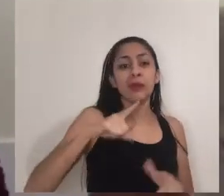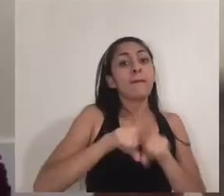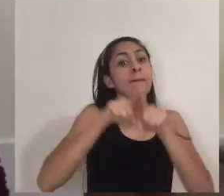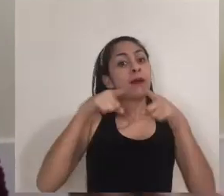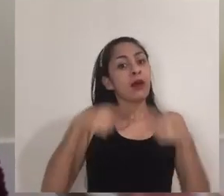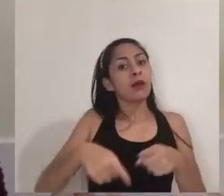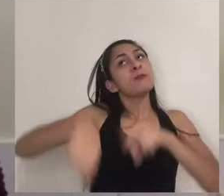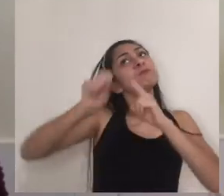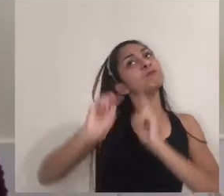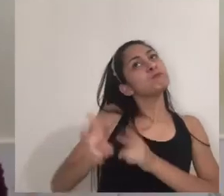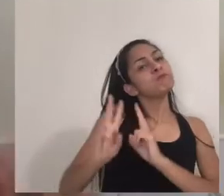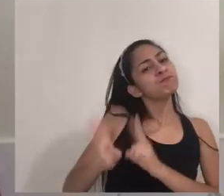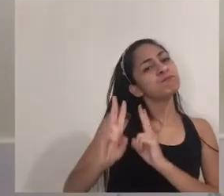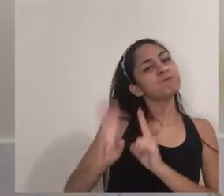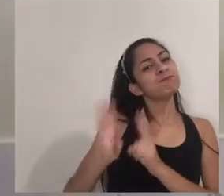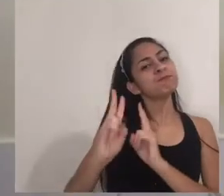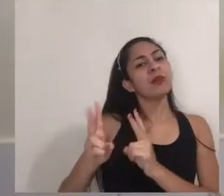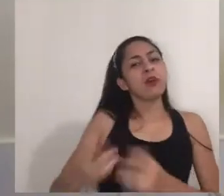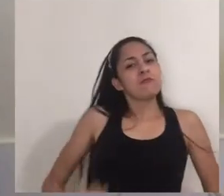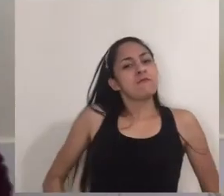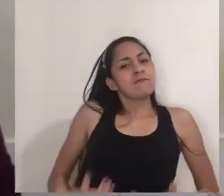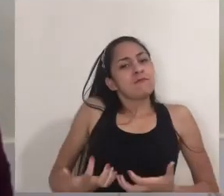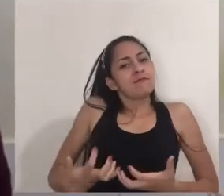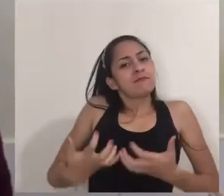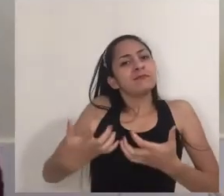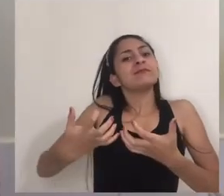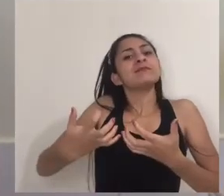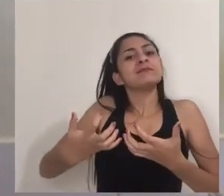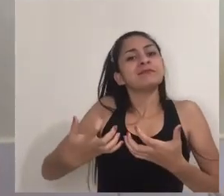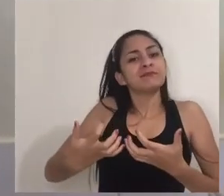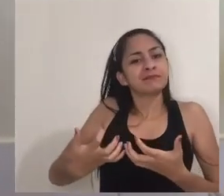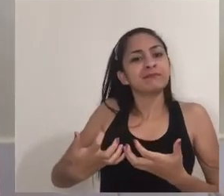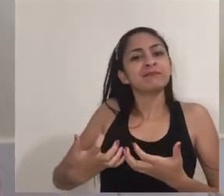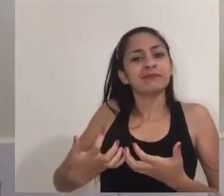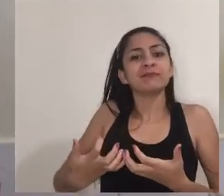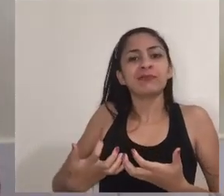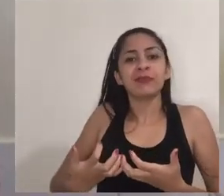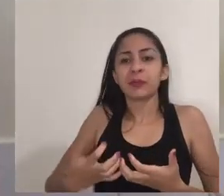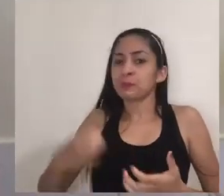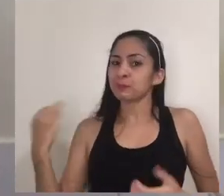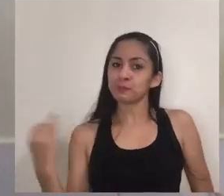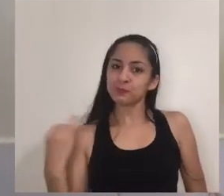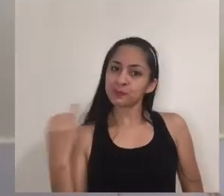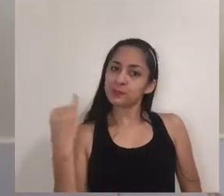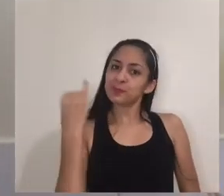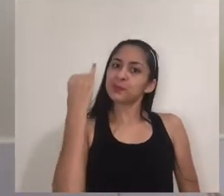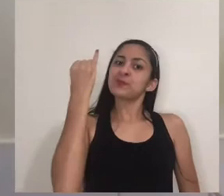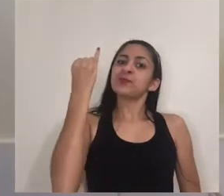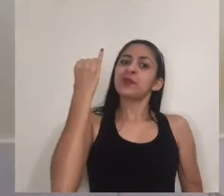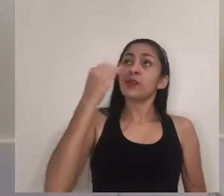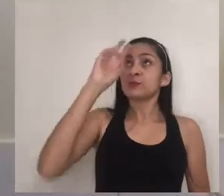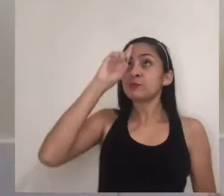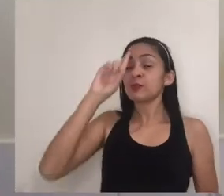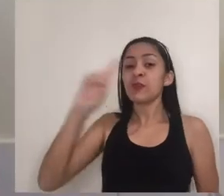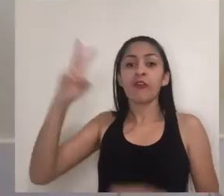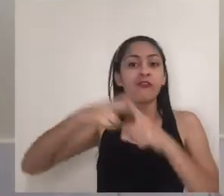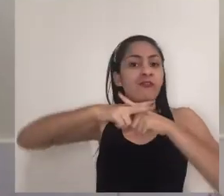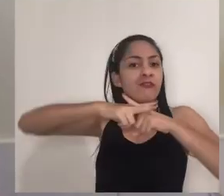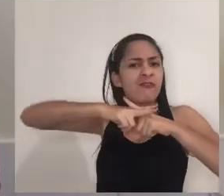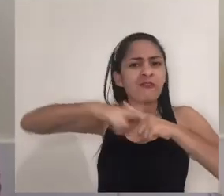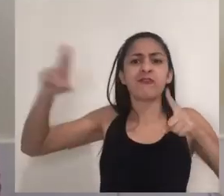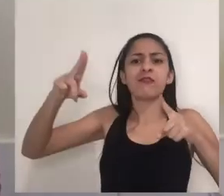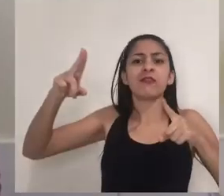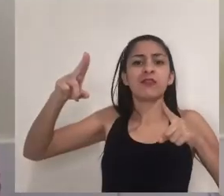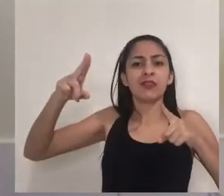observamos o quanto as provações são importantes nas nossas vidas. Em segundo lugar também, porque é através